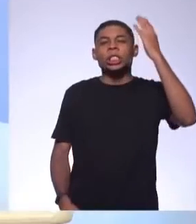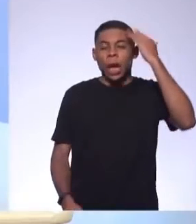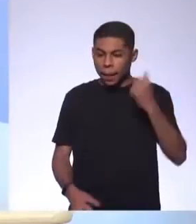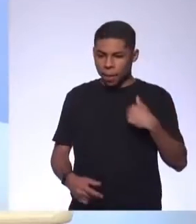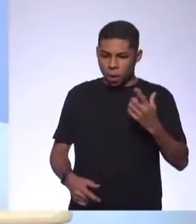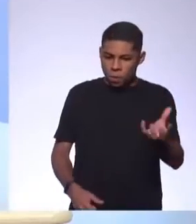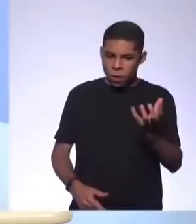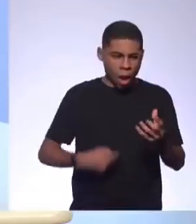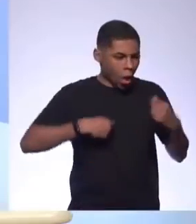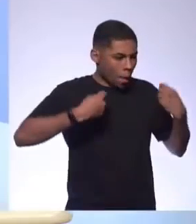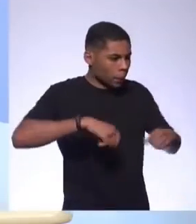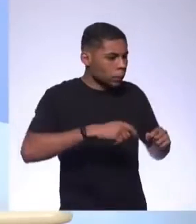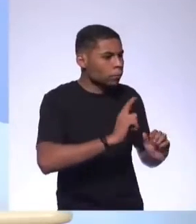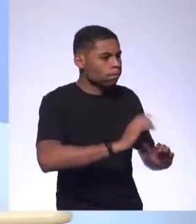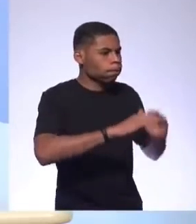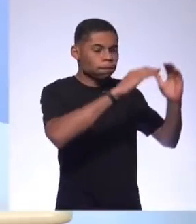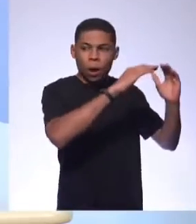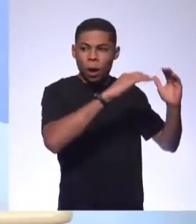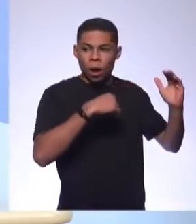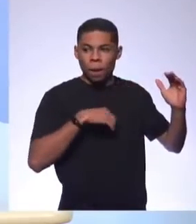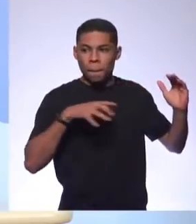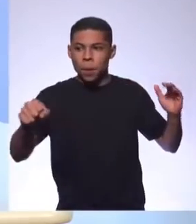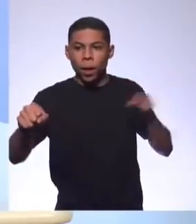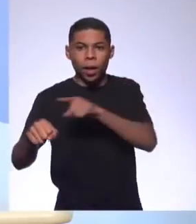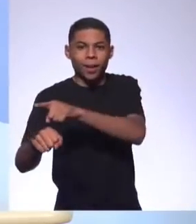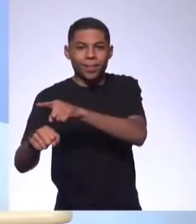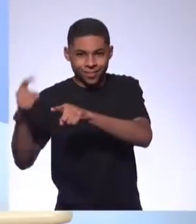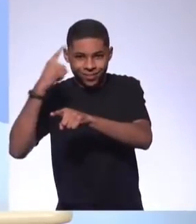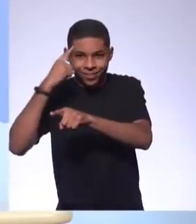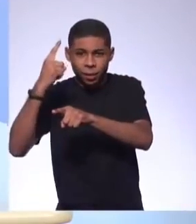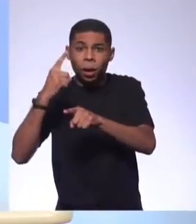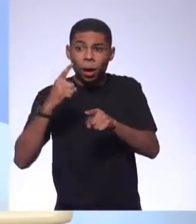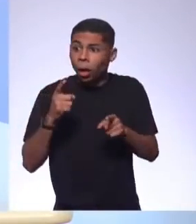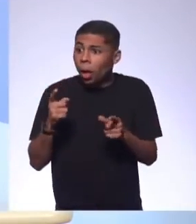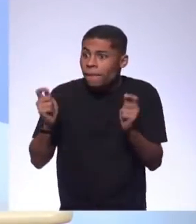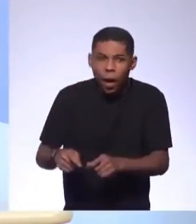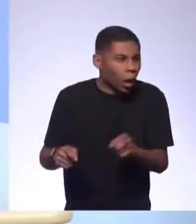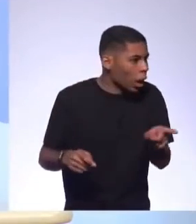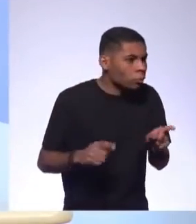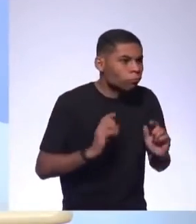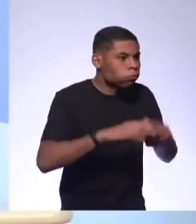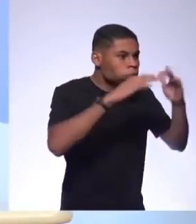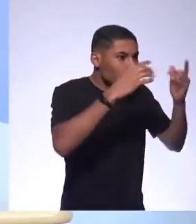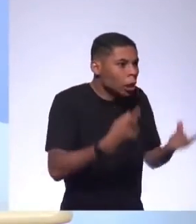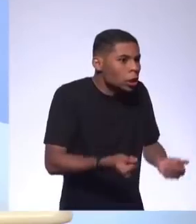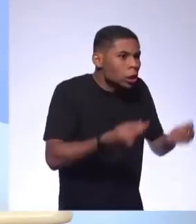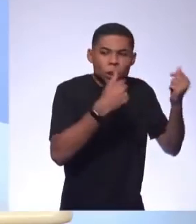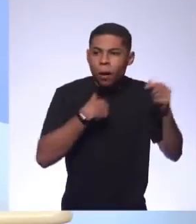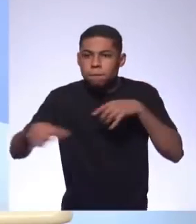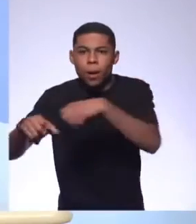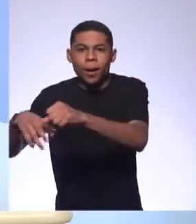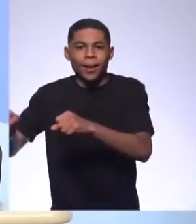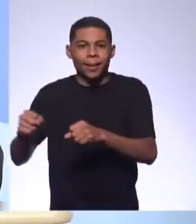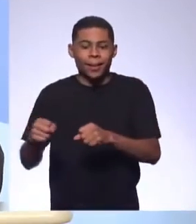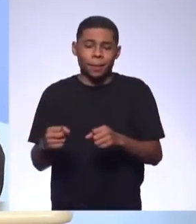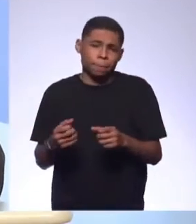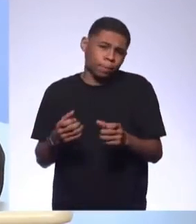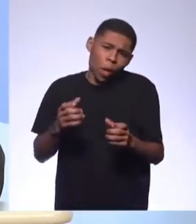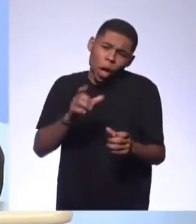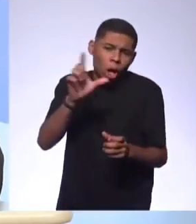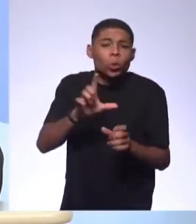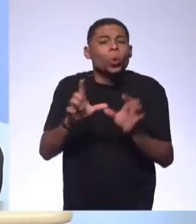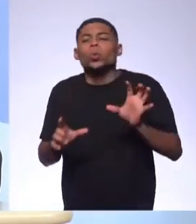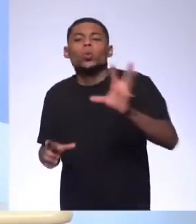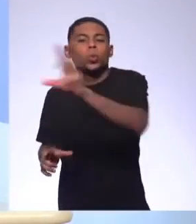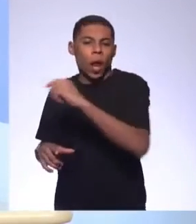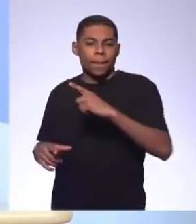que eles precisavam, as riquezas que eles precisavam. E claro, todo mundo tem colônia, não tem